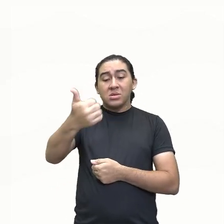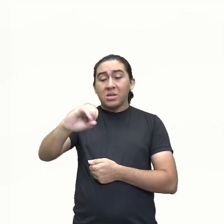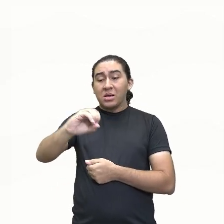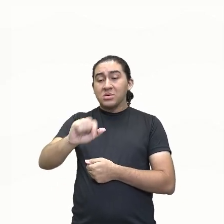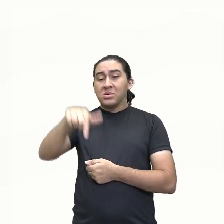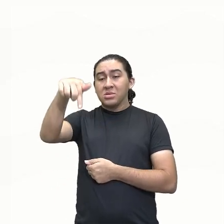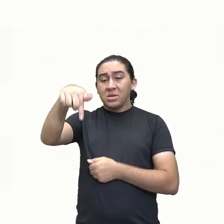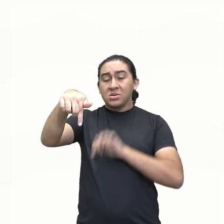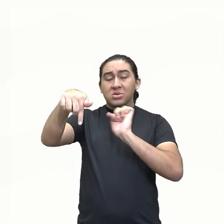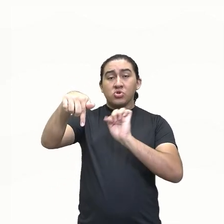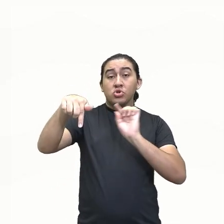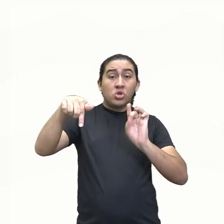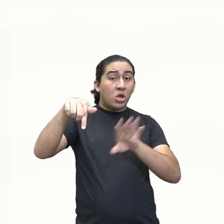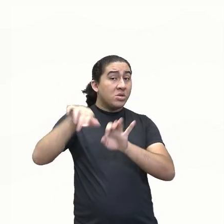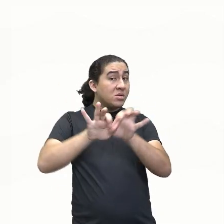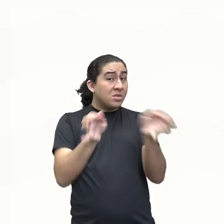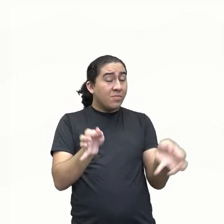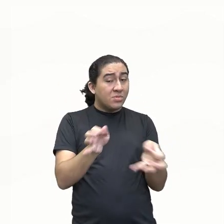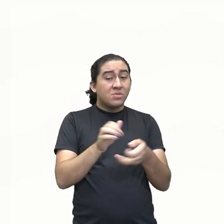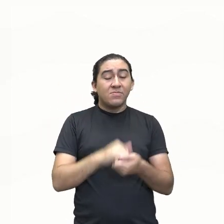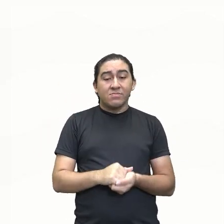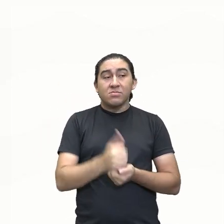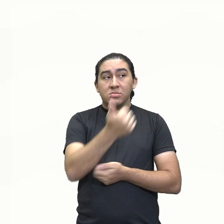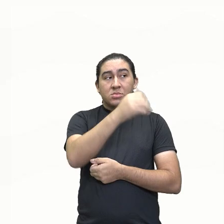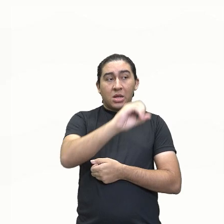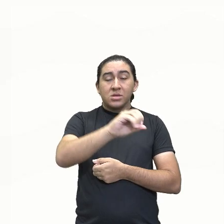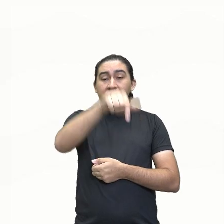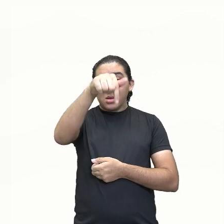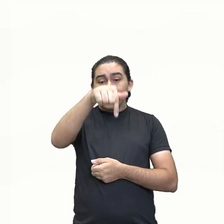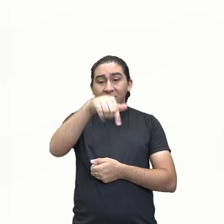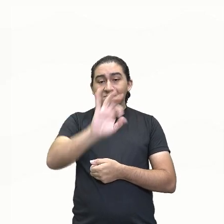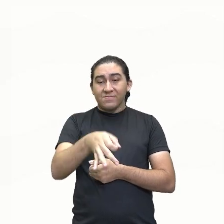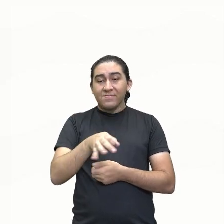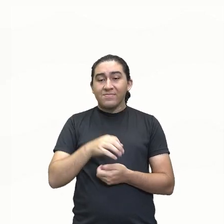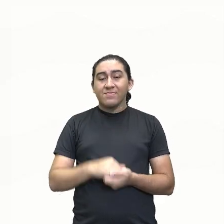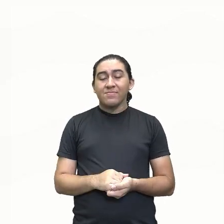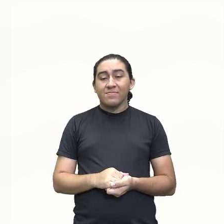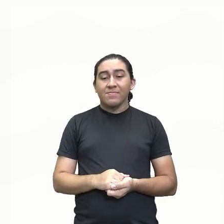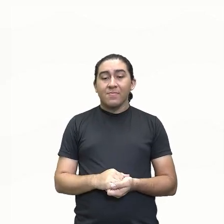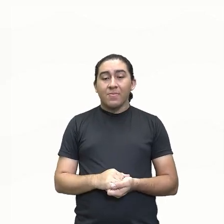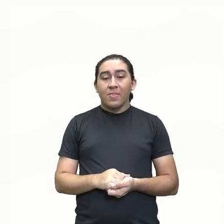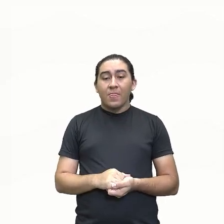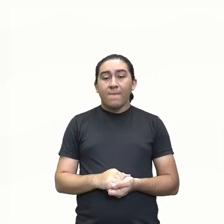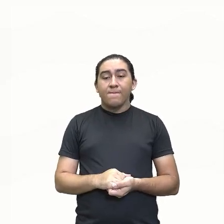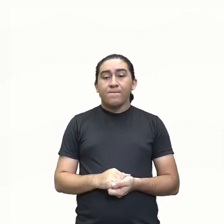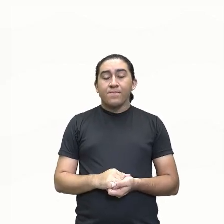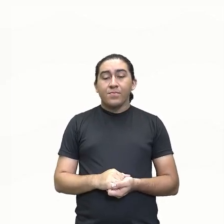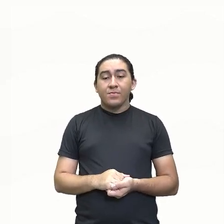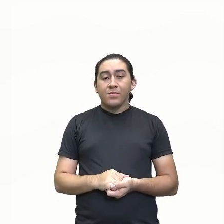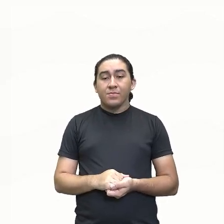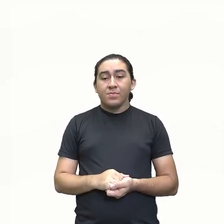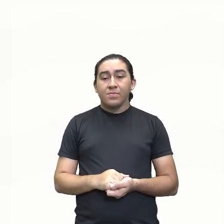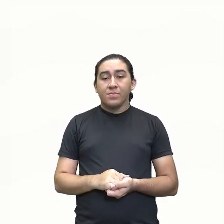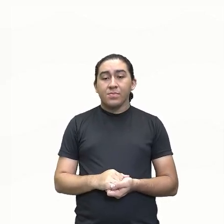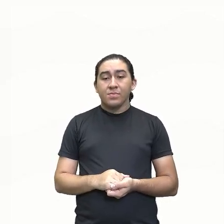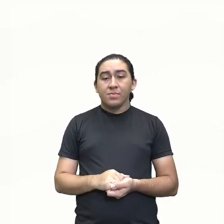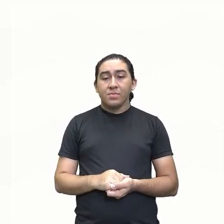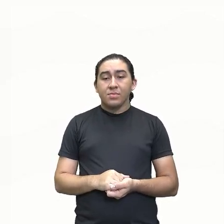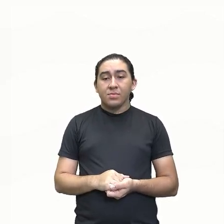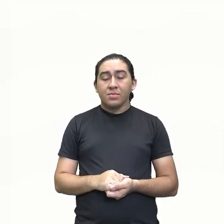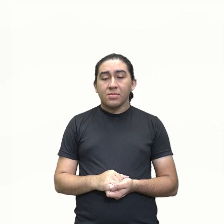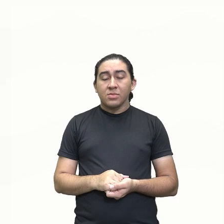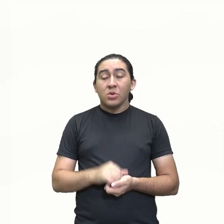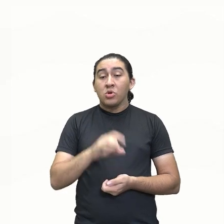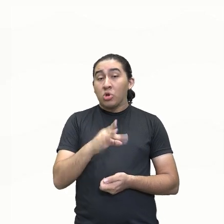Ora, só pode ser 10 elevado a 7, tá bom? Então, a gente só repete, então, aí,